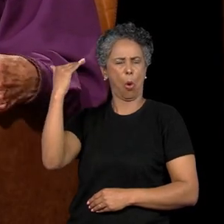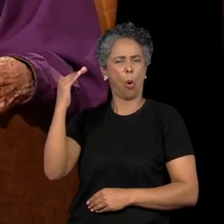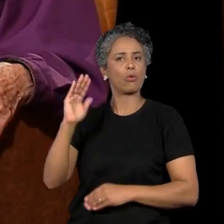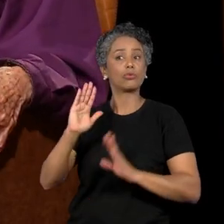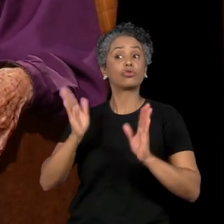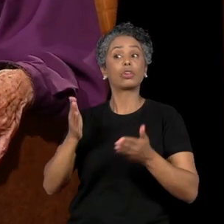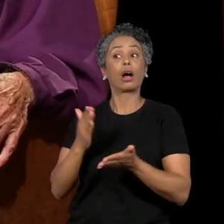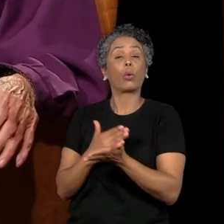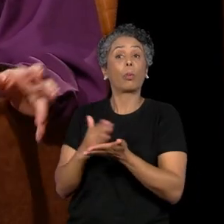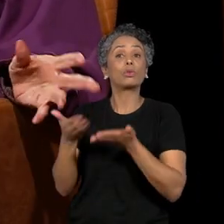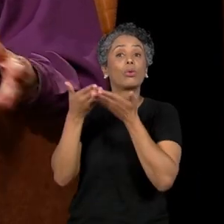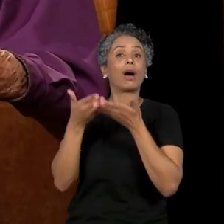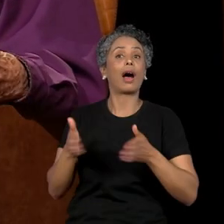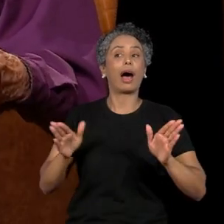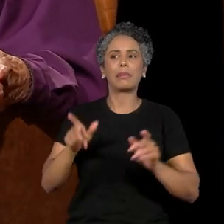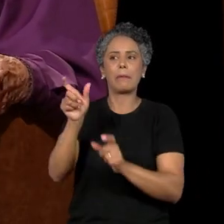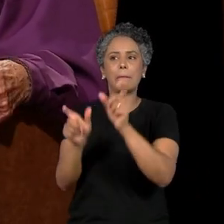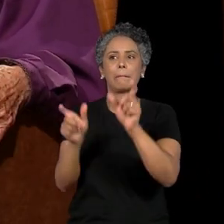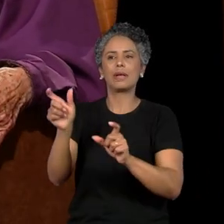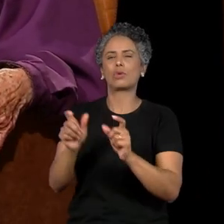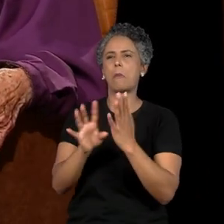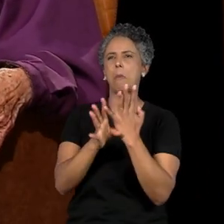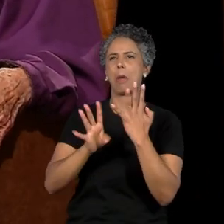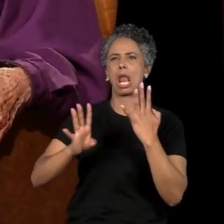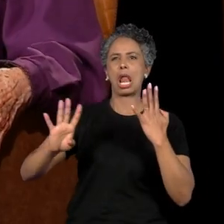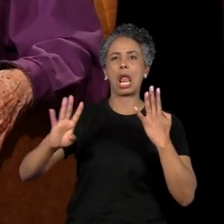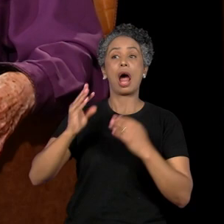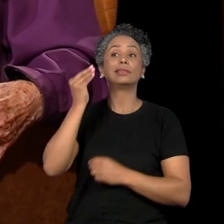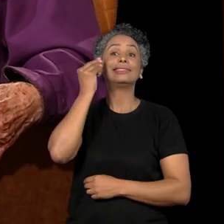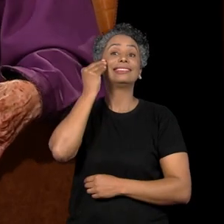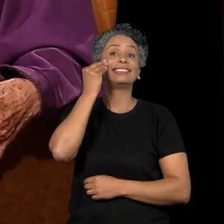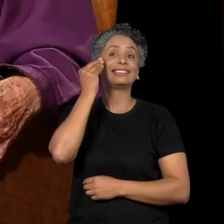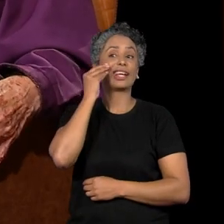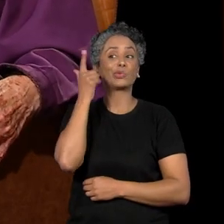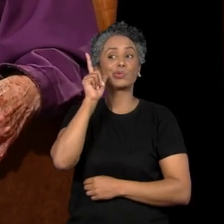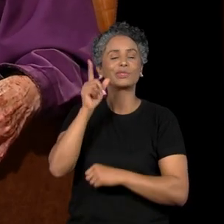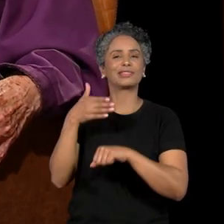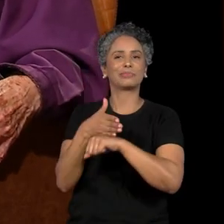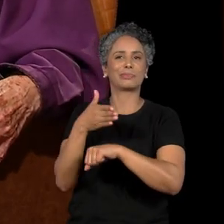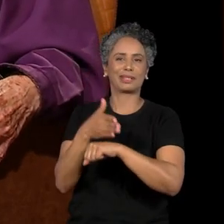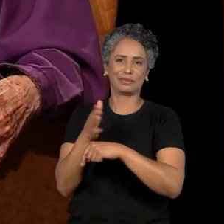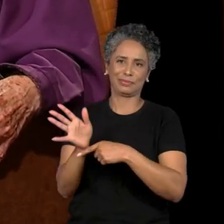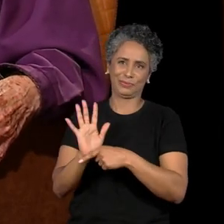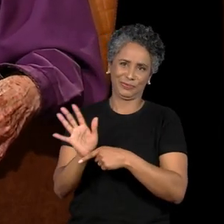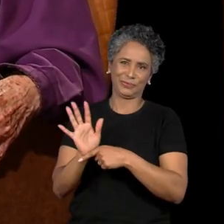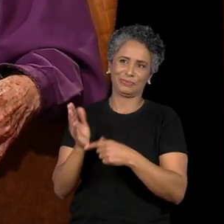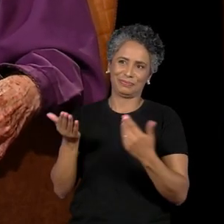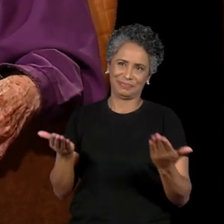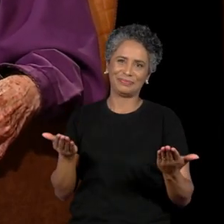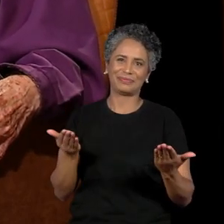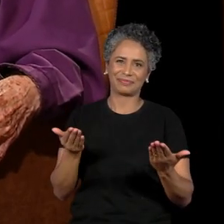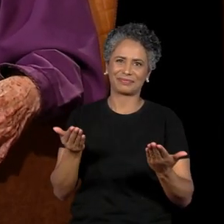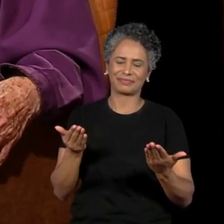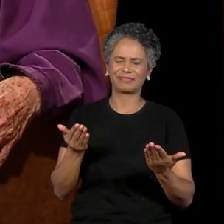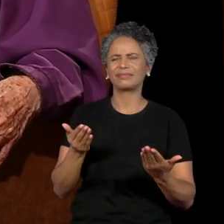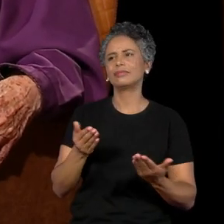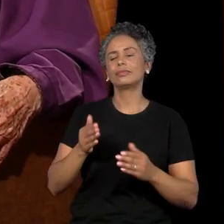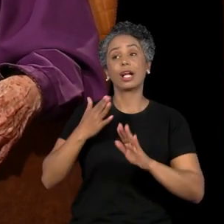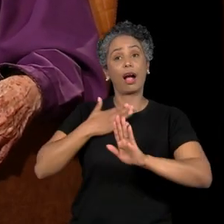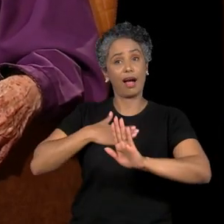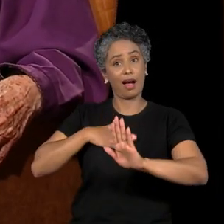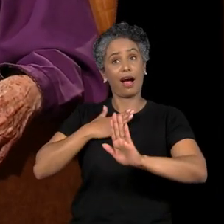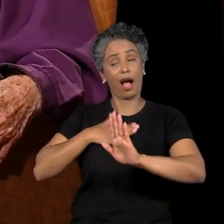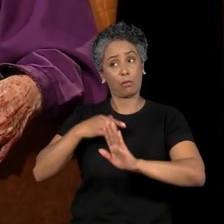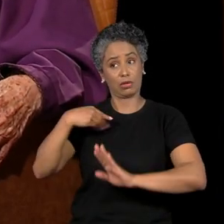teste para os personagens do filme, né? Eu nem me lembro, desculpa, se eu passei ou não passei. Eu sei que eu fiz